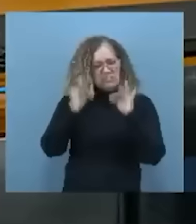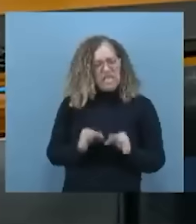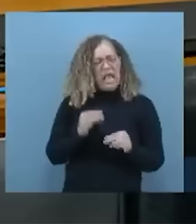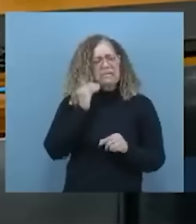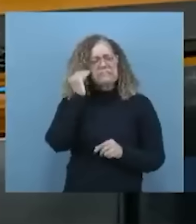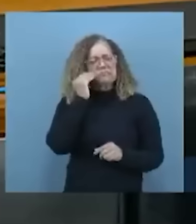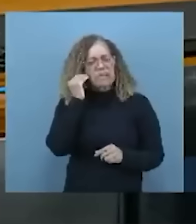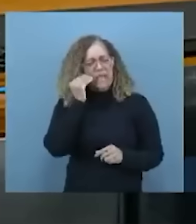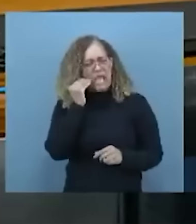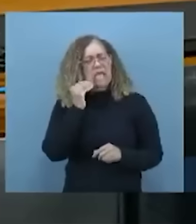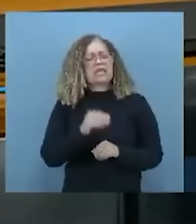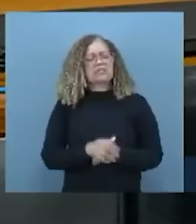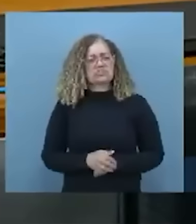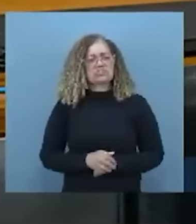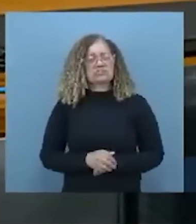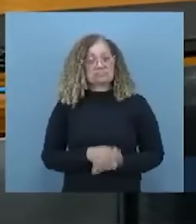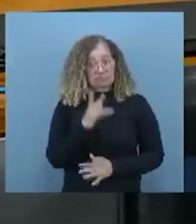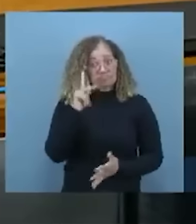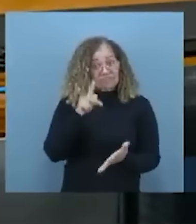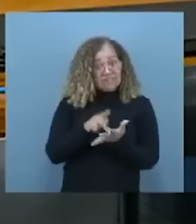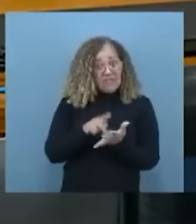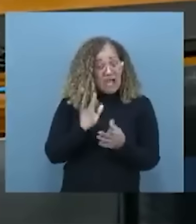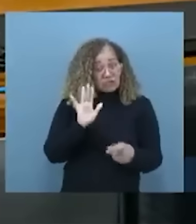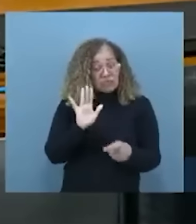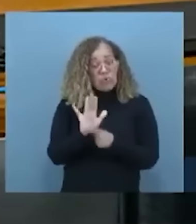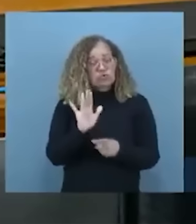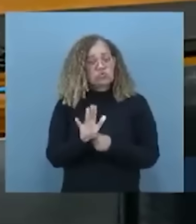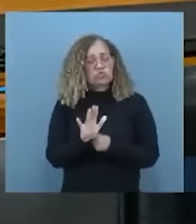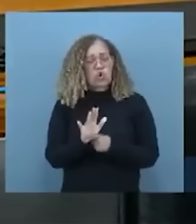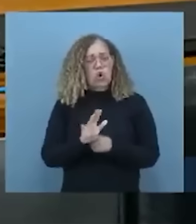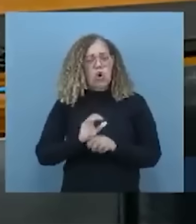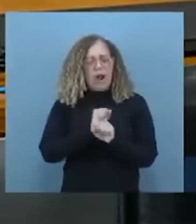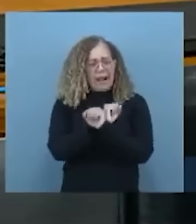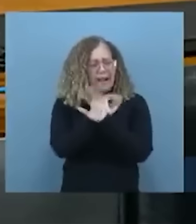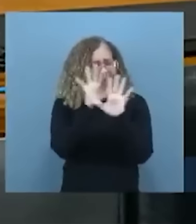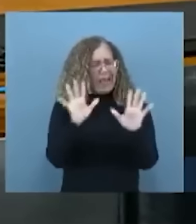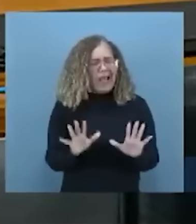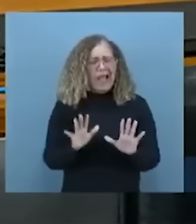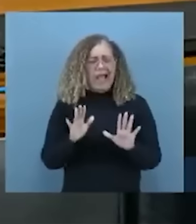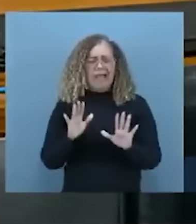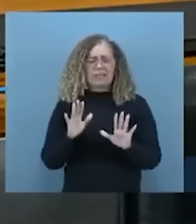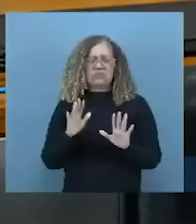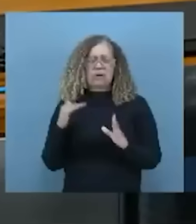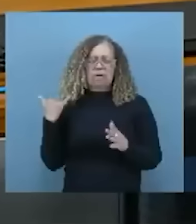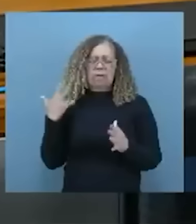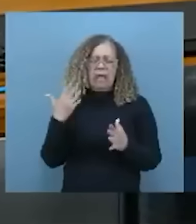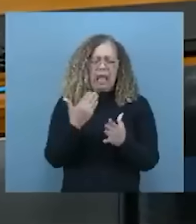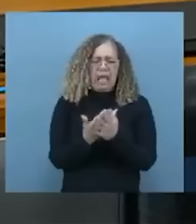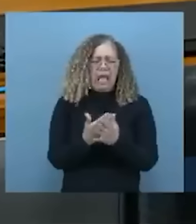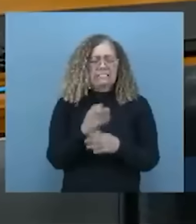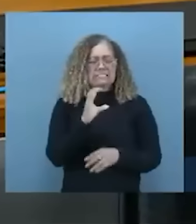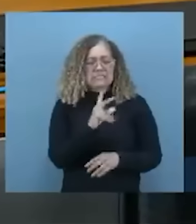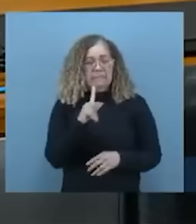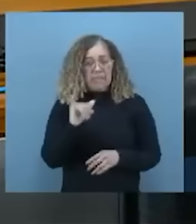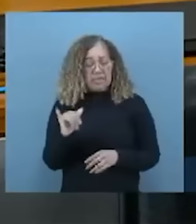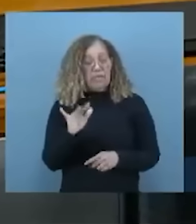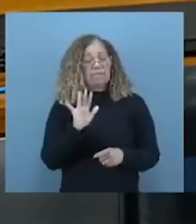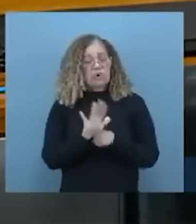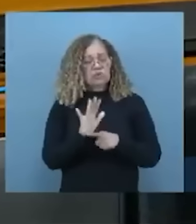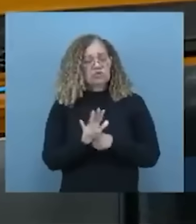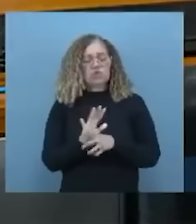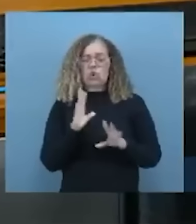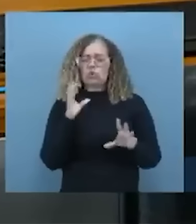experiente que na verdade demonstrou com muita clareza ao longo das cpis que participou nesta casa